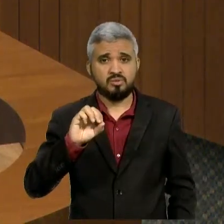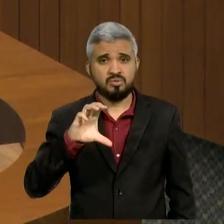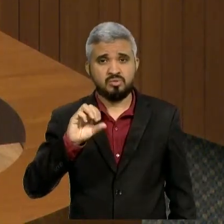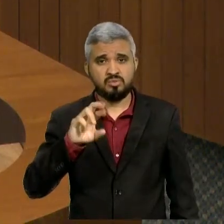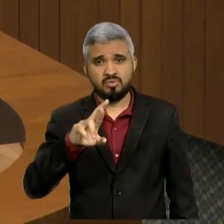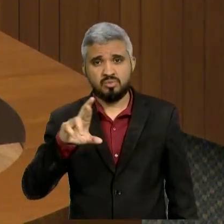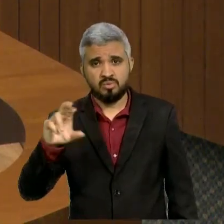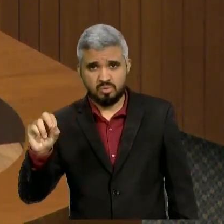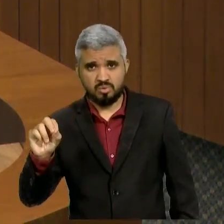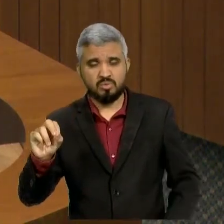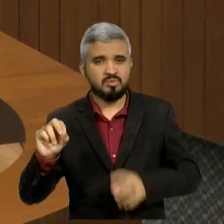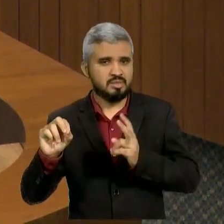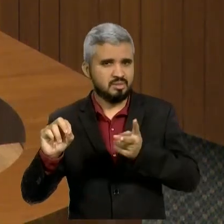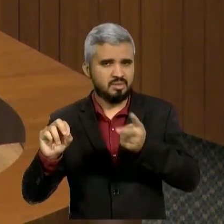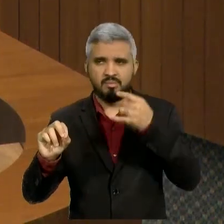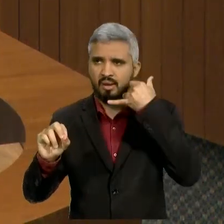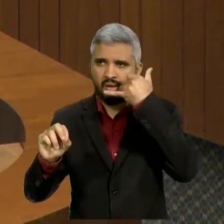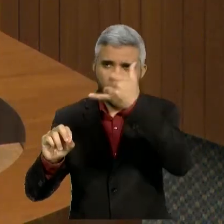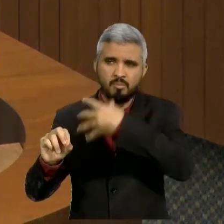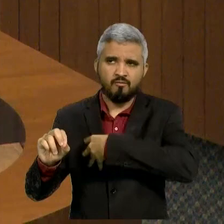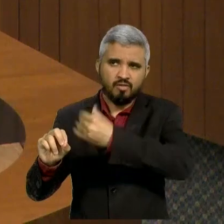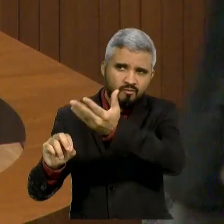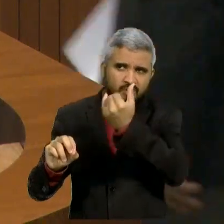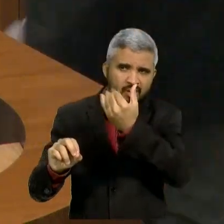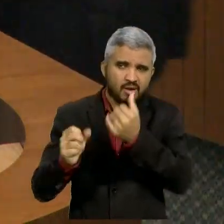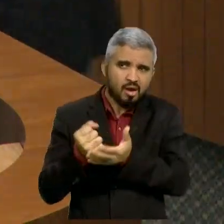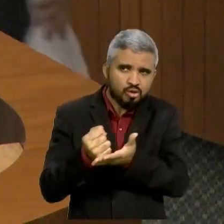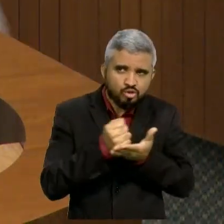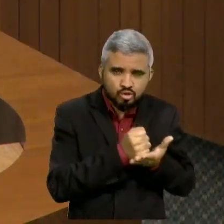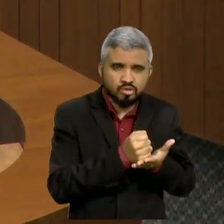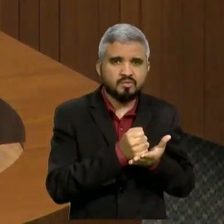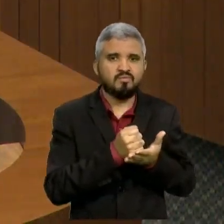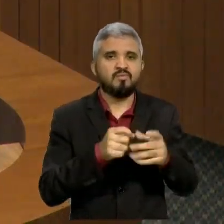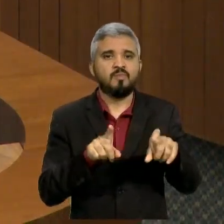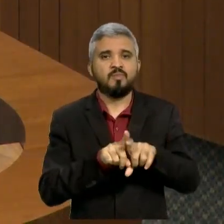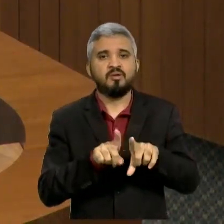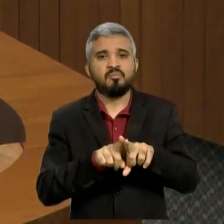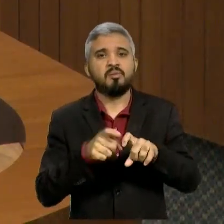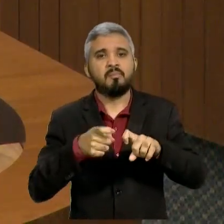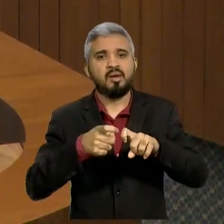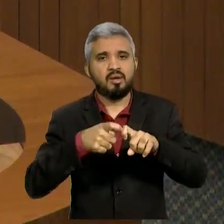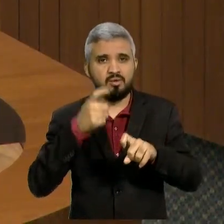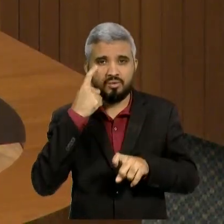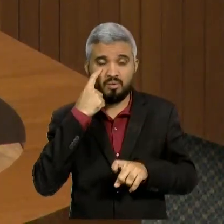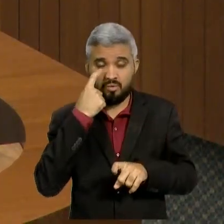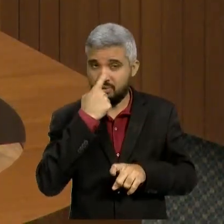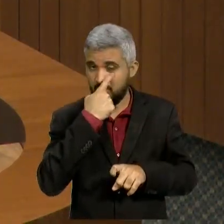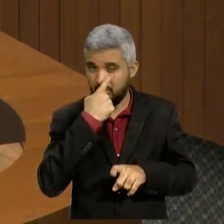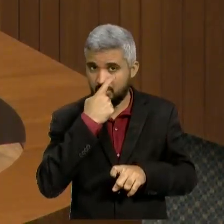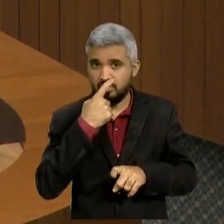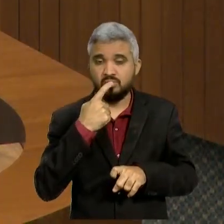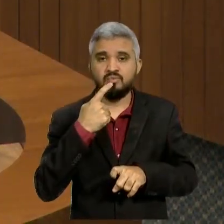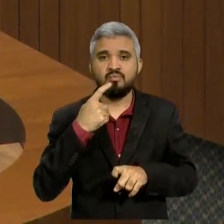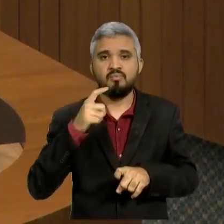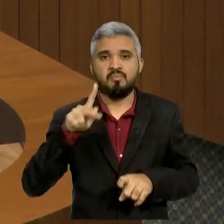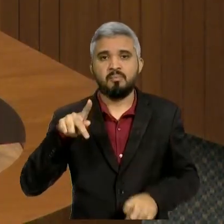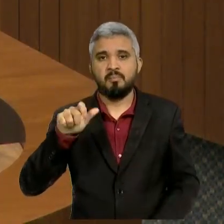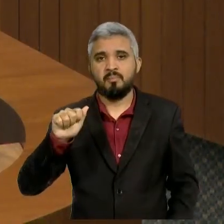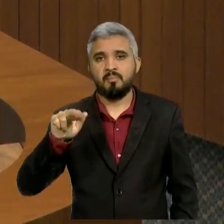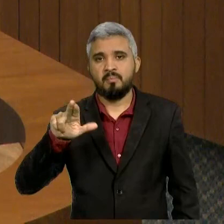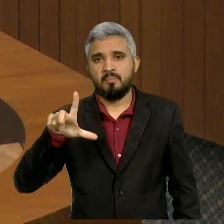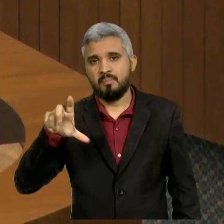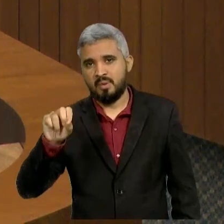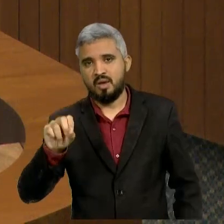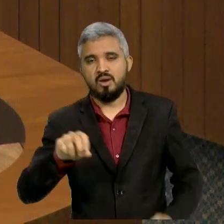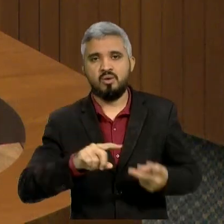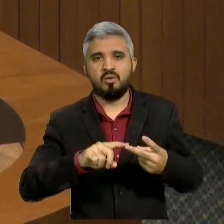gratidão também a oftalmologista o Dr Paulo jacomini lá da alum do Dr Alberto que